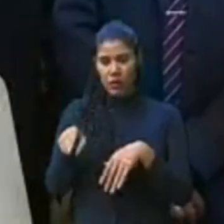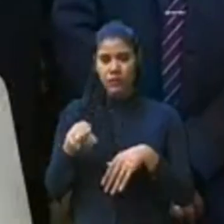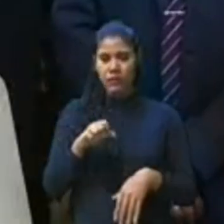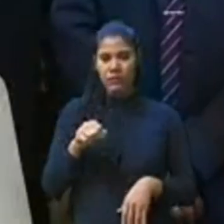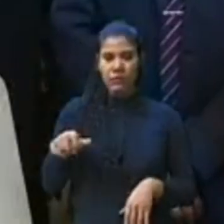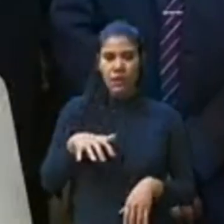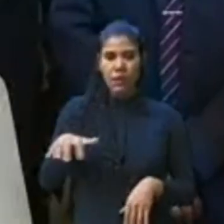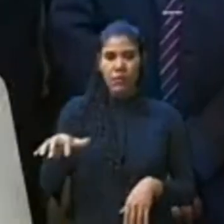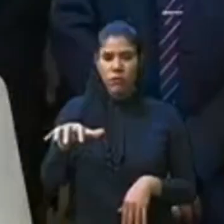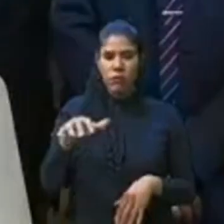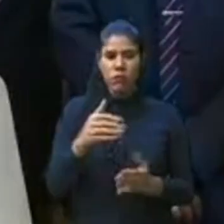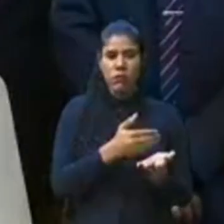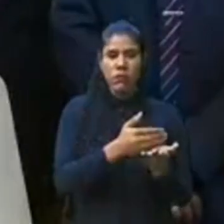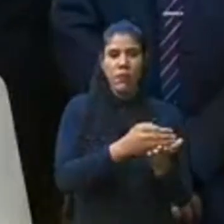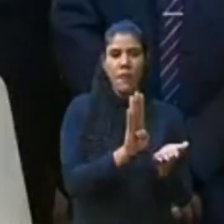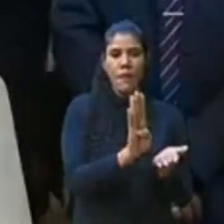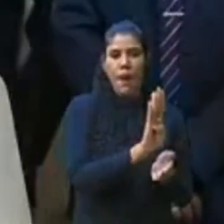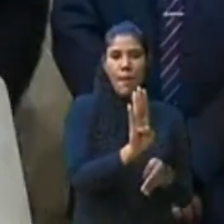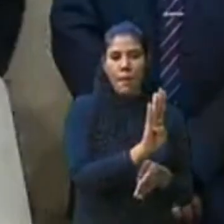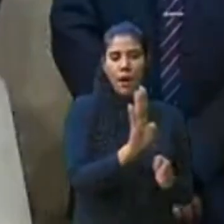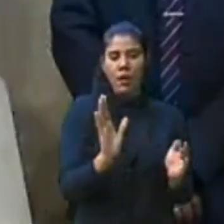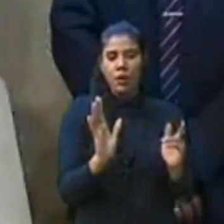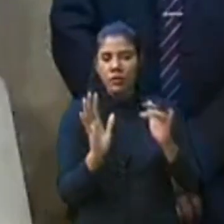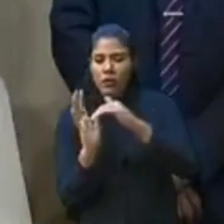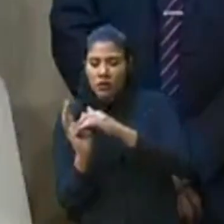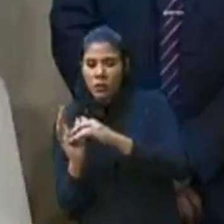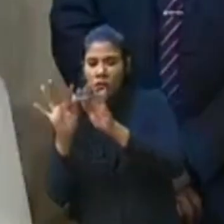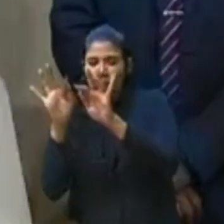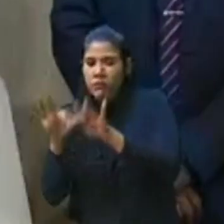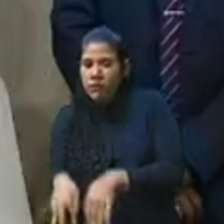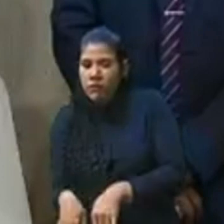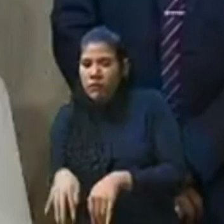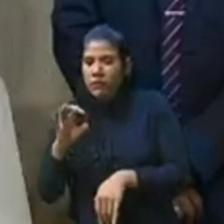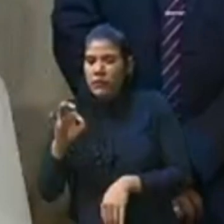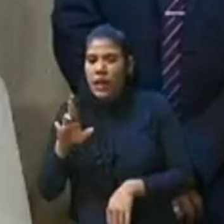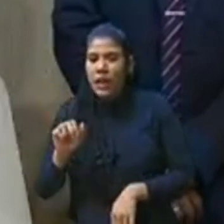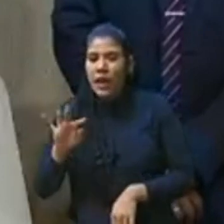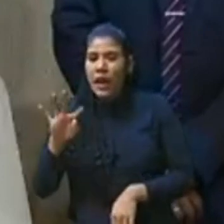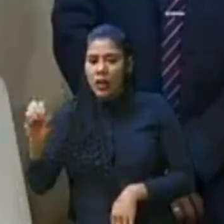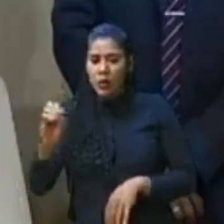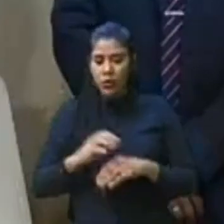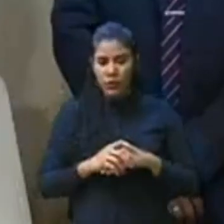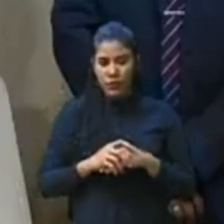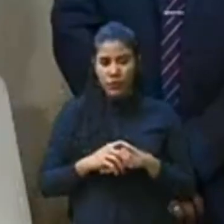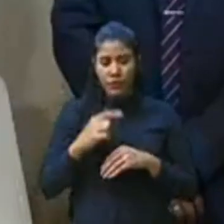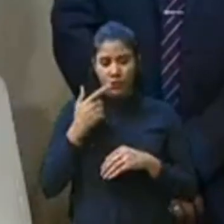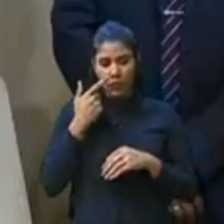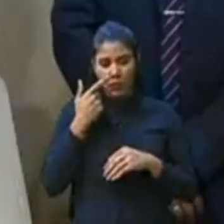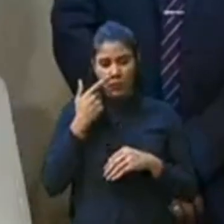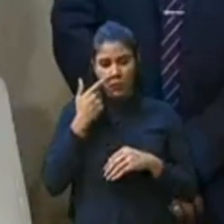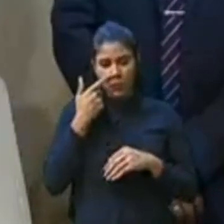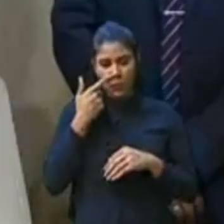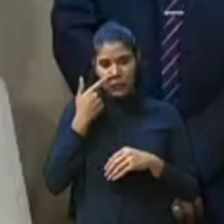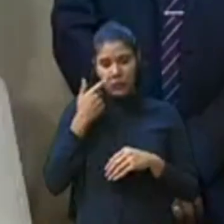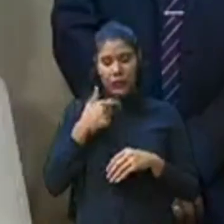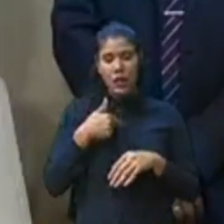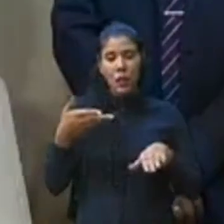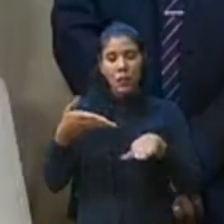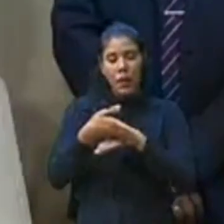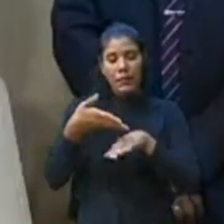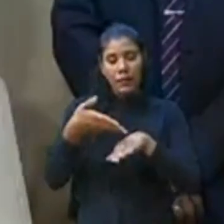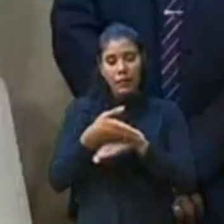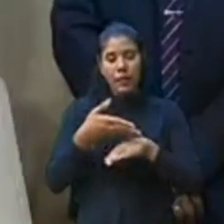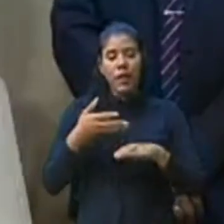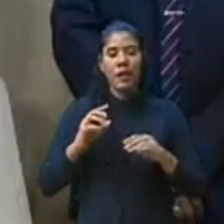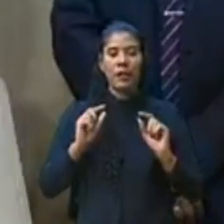Cariri começava na Barbalha e terminava exatamente no Crato. Era o Crajubá. E eu fiz parte